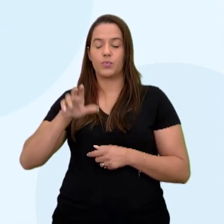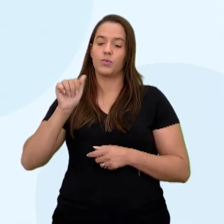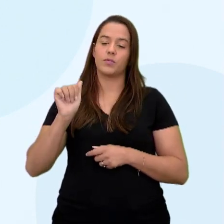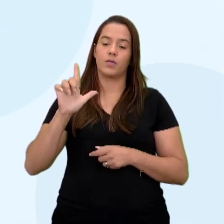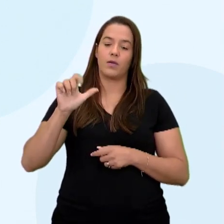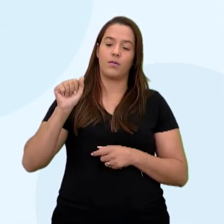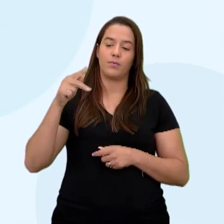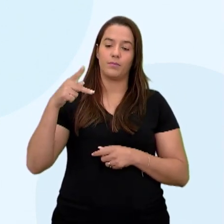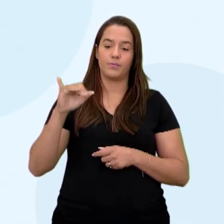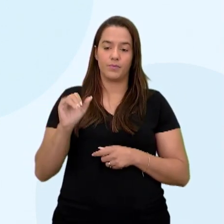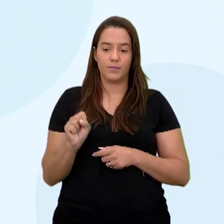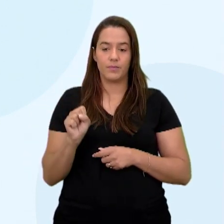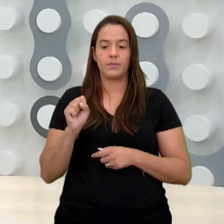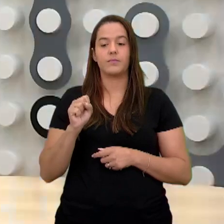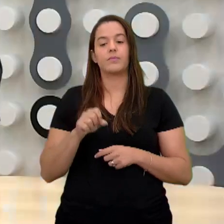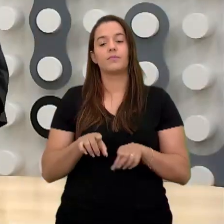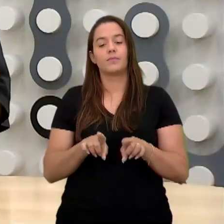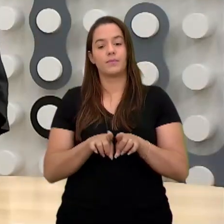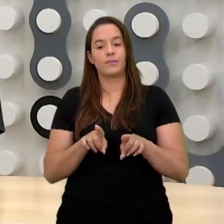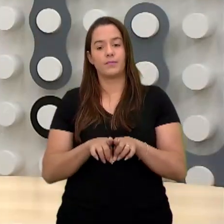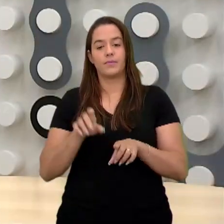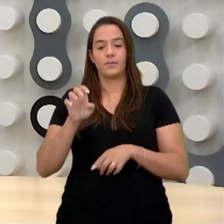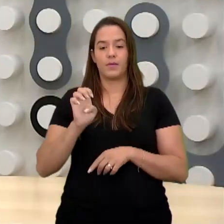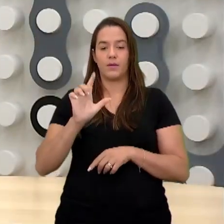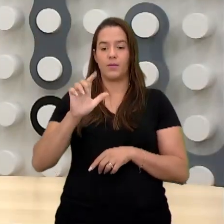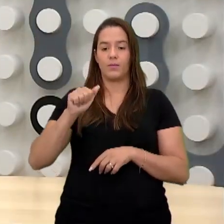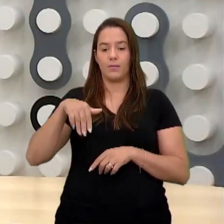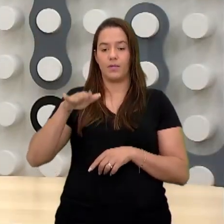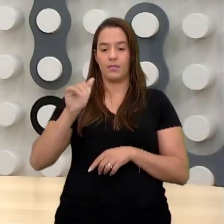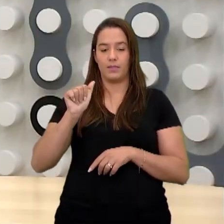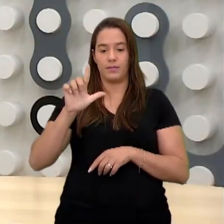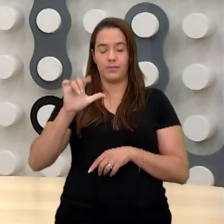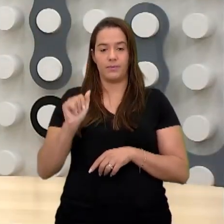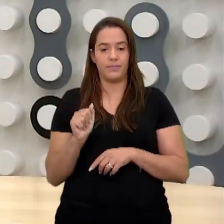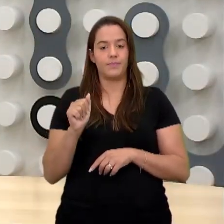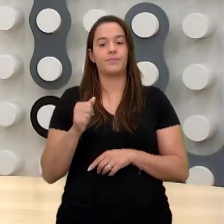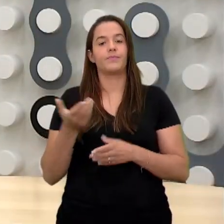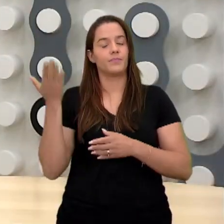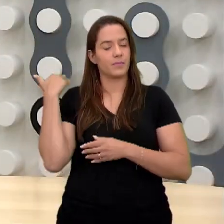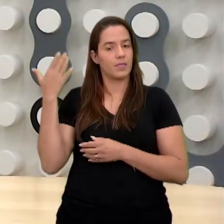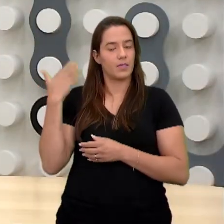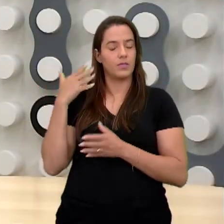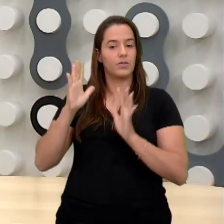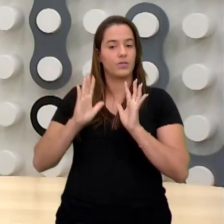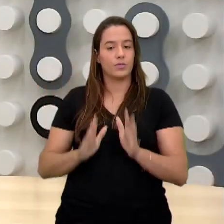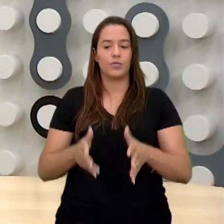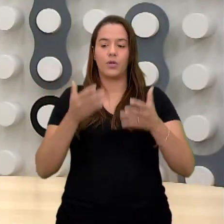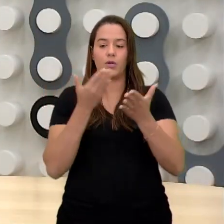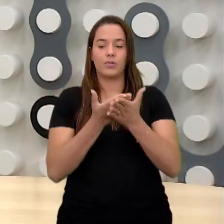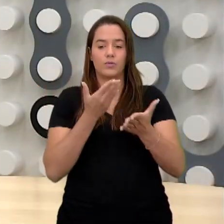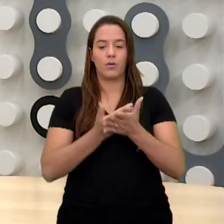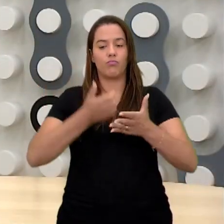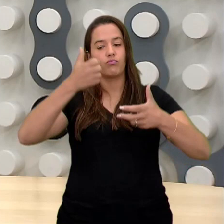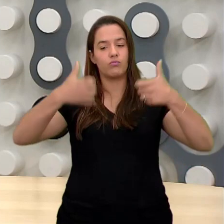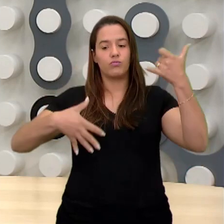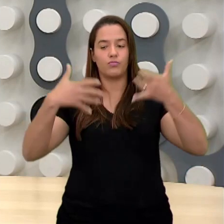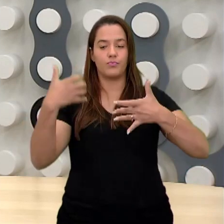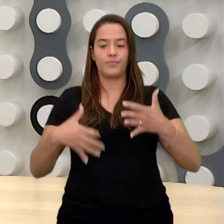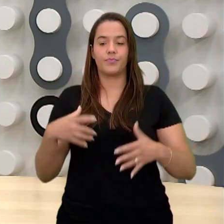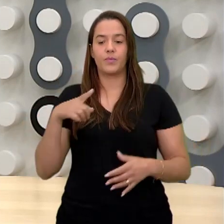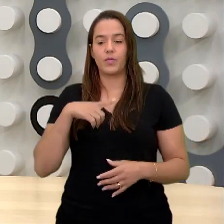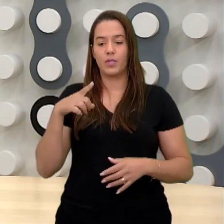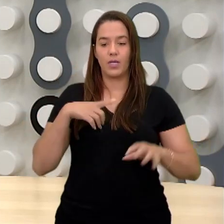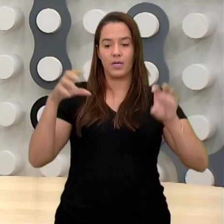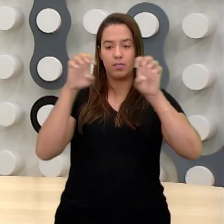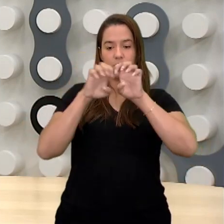o Himalaia. Então é isso que a gente também já comentou em aulas anteriores, né? Os estudos, eles são contínuos, né? a estrutura da